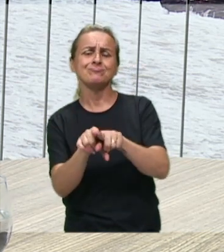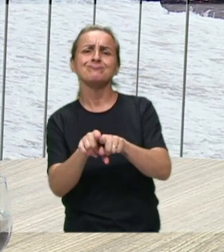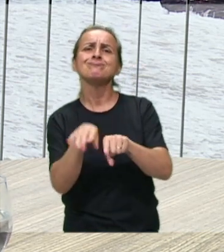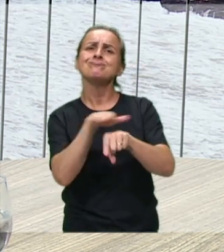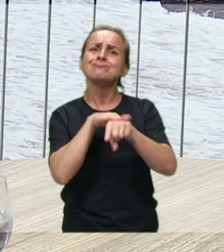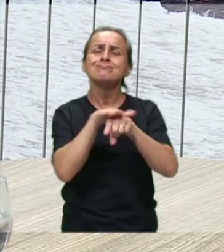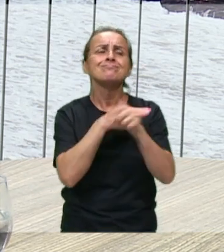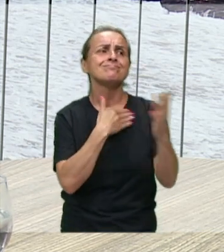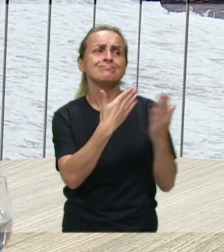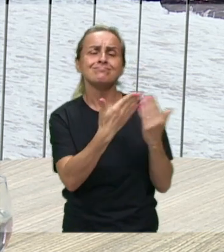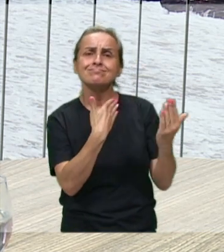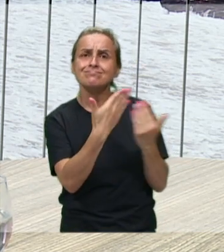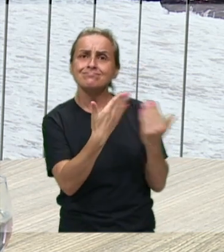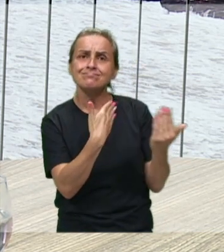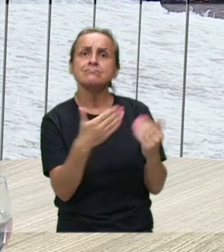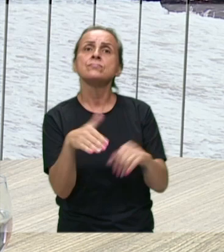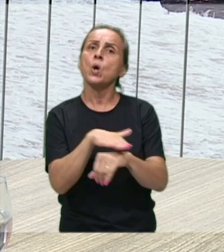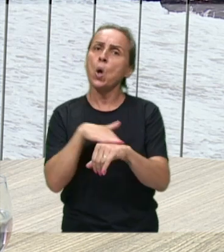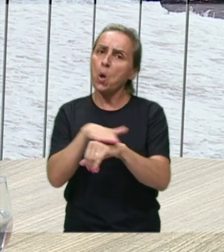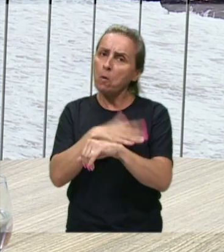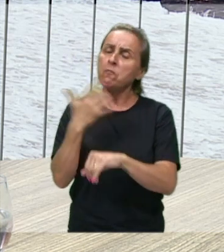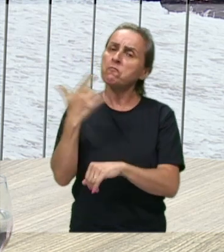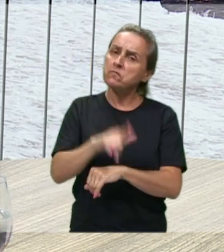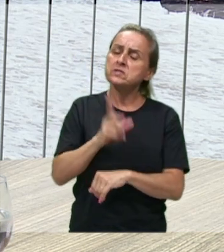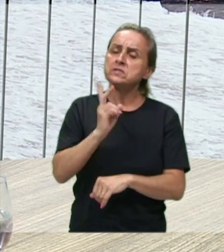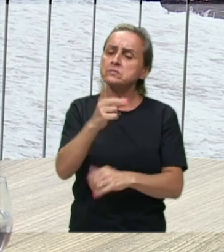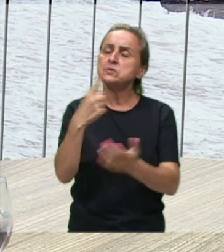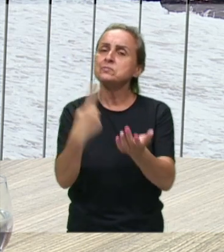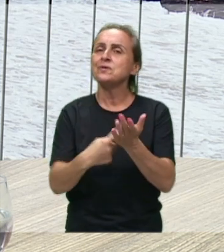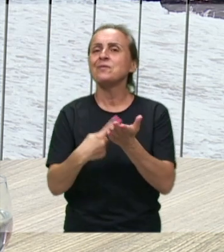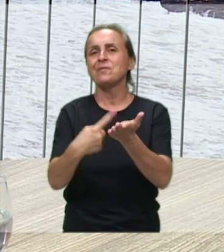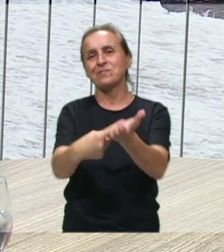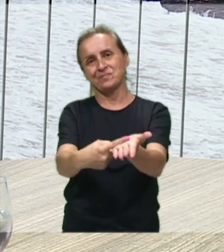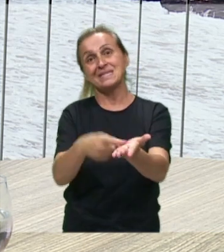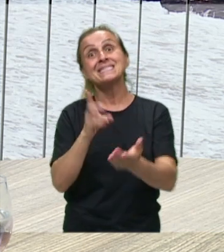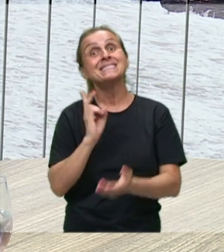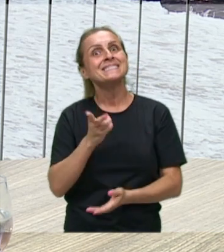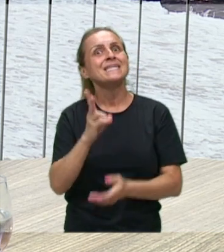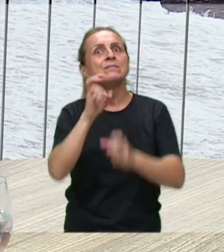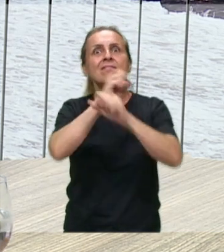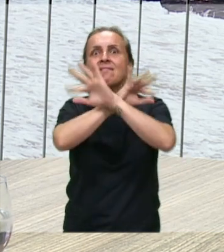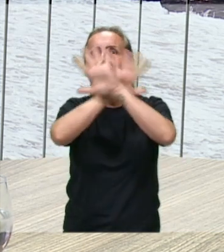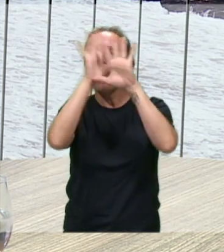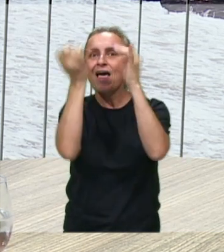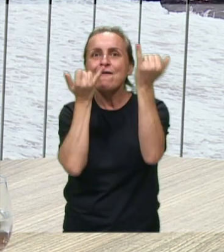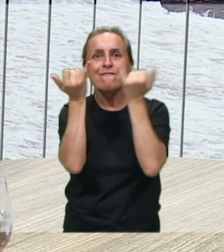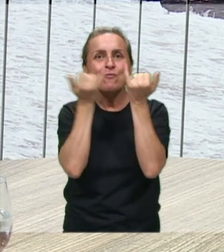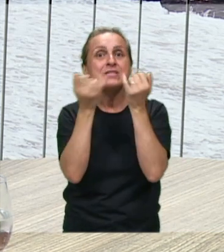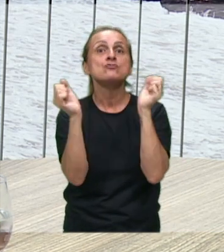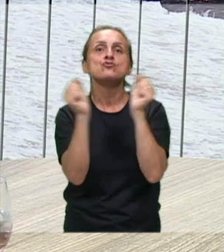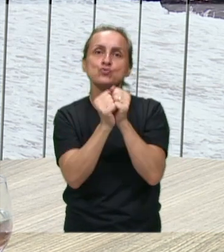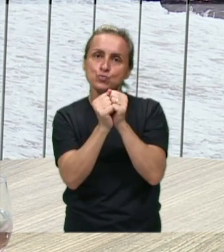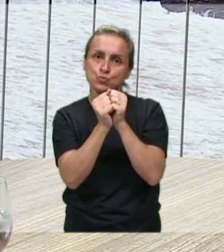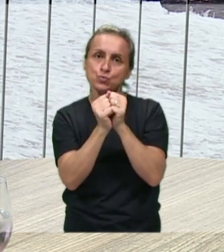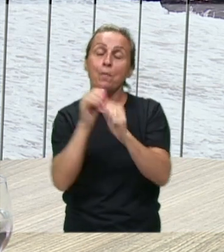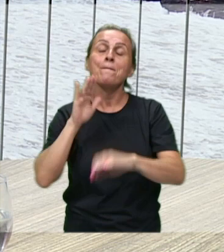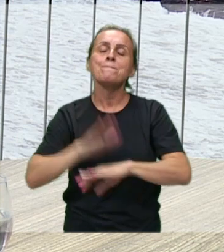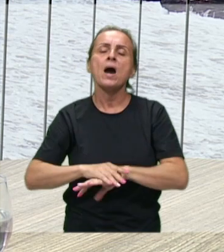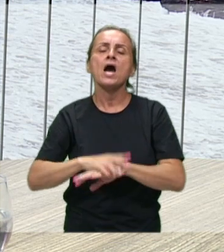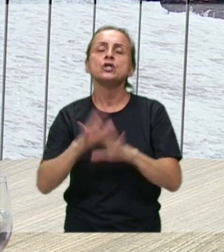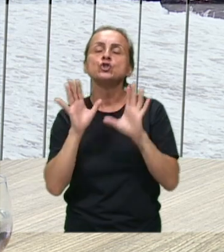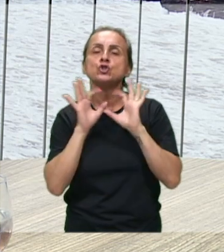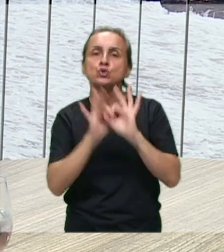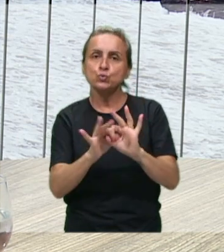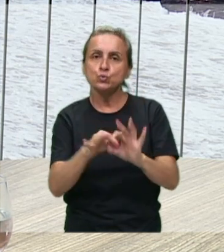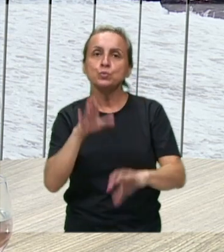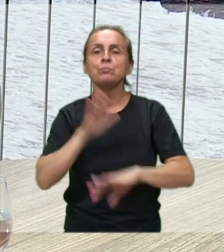no sindicato também, para falar da questão do gaiado. A gente se entendeu, tem que estar assim, porque quanto mais fortalecer as